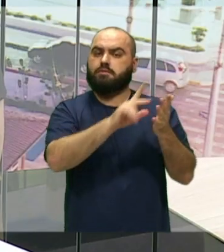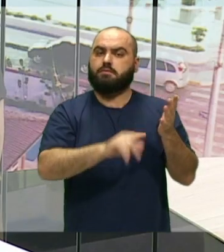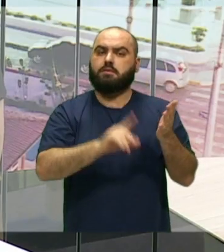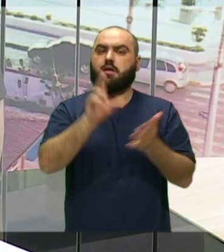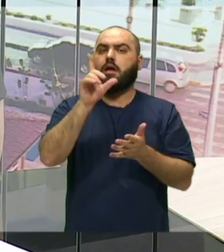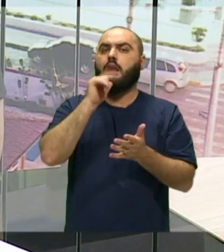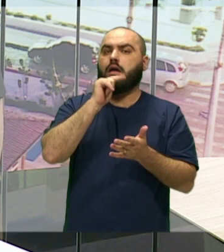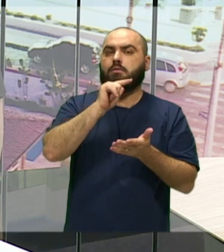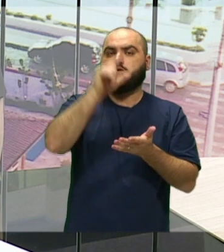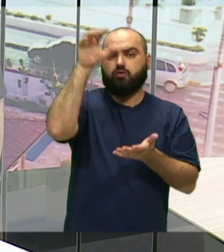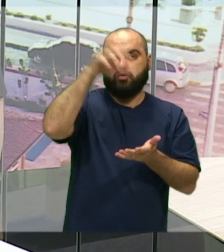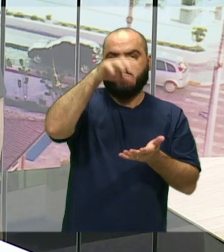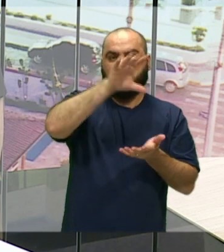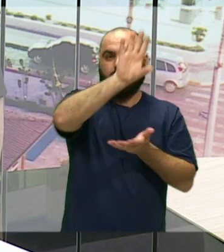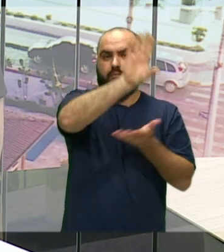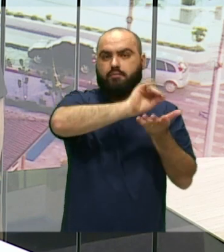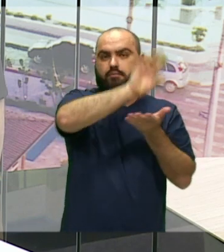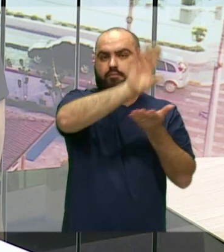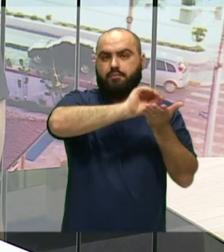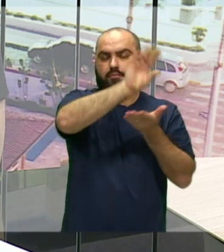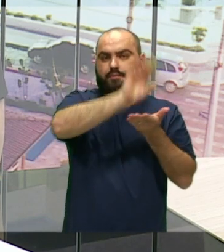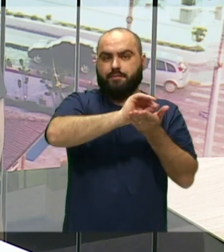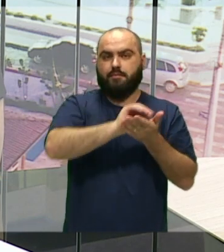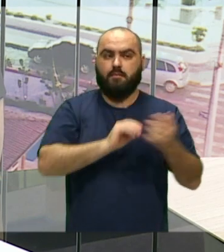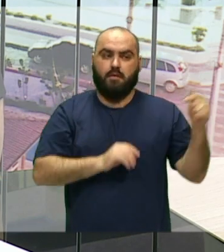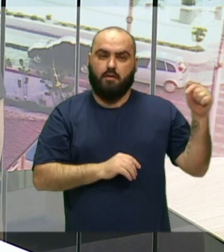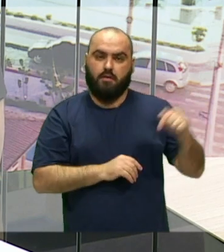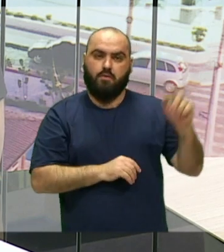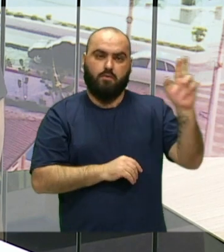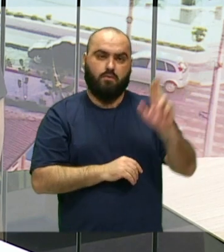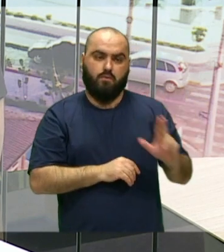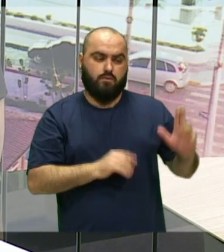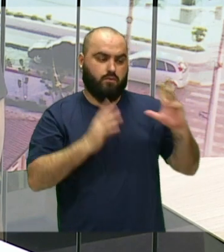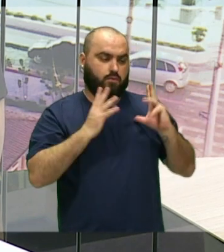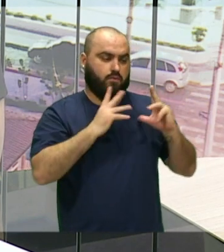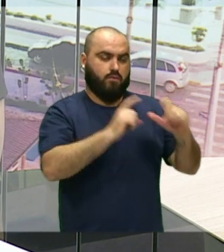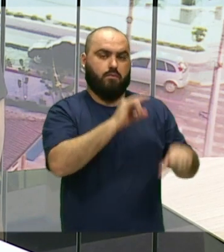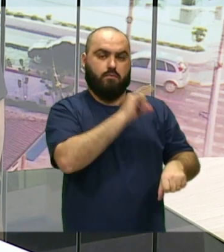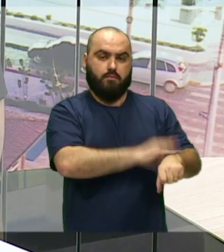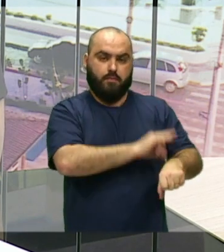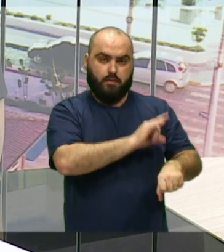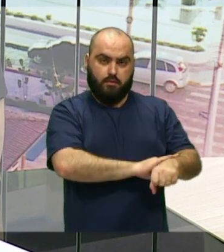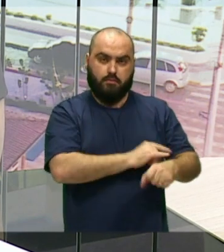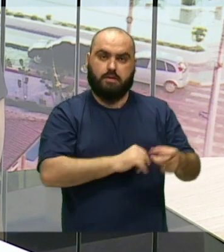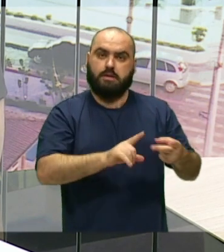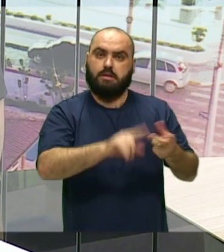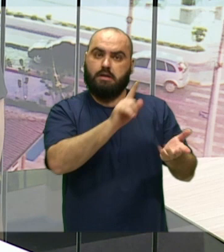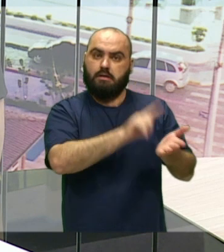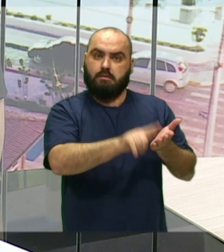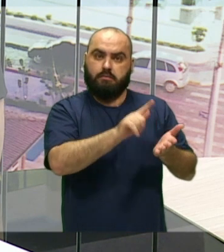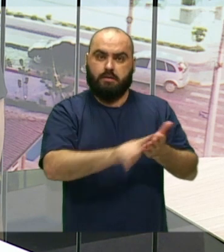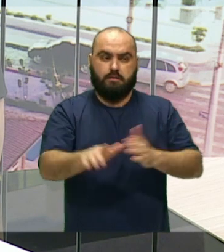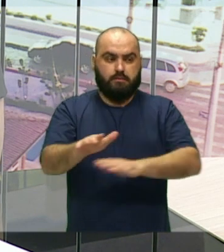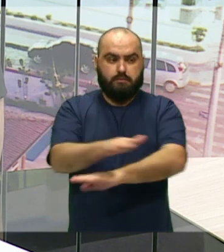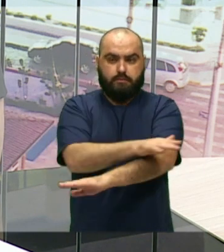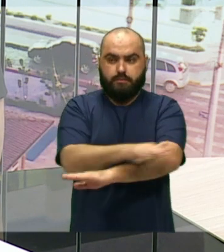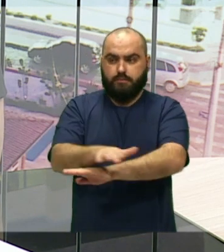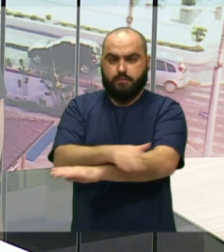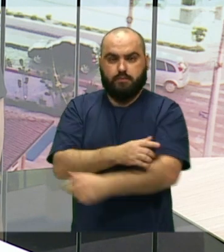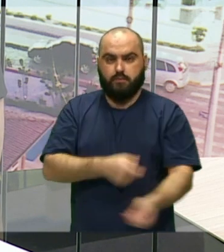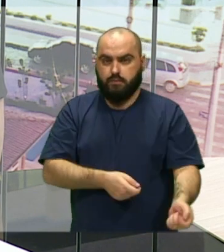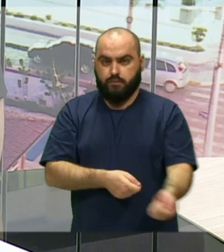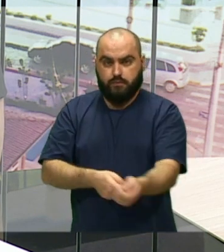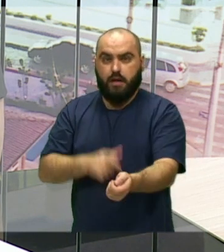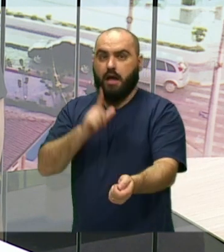a guard da chuva a gente usa todos os banheiros e pra limpeza das Calçadas externas a gente